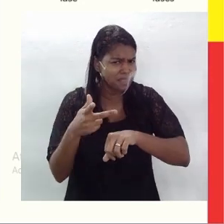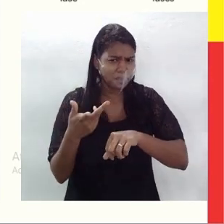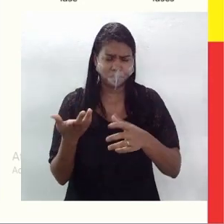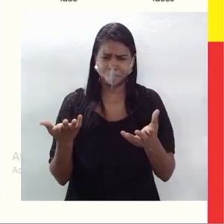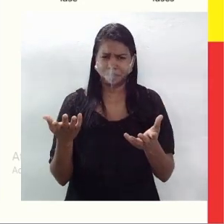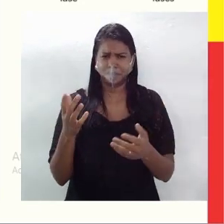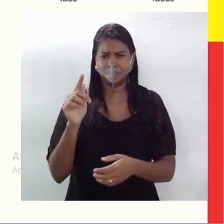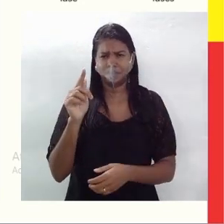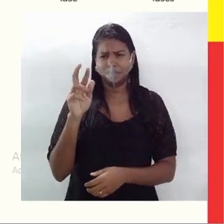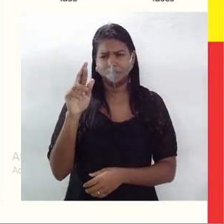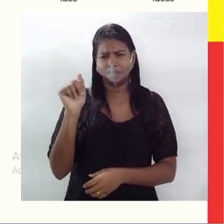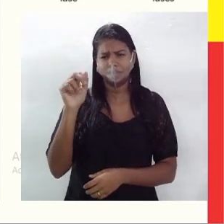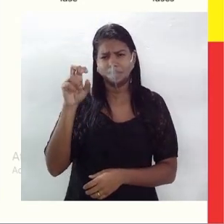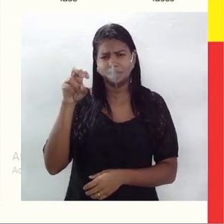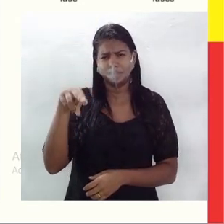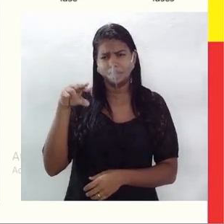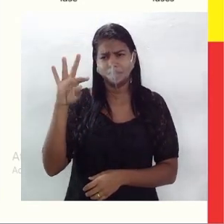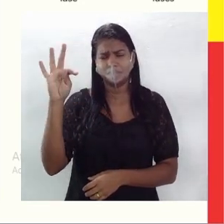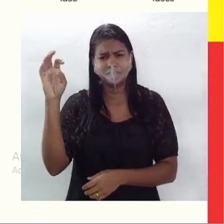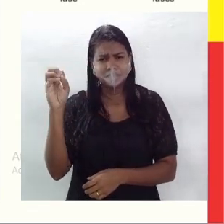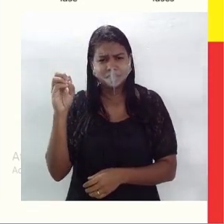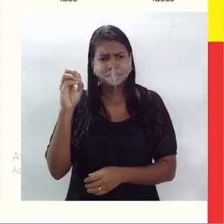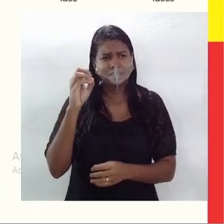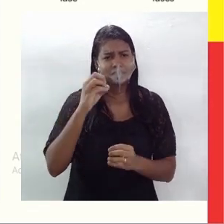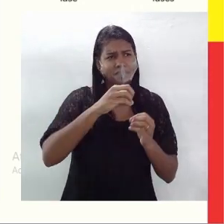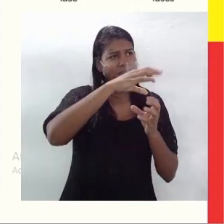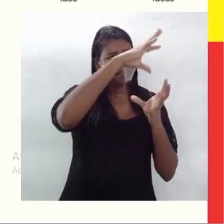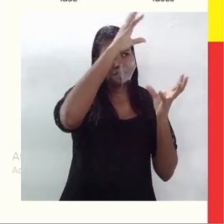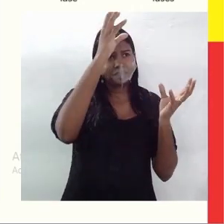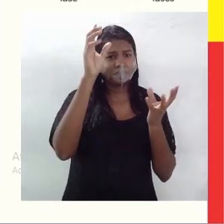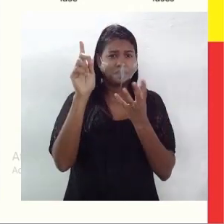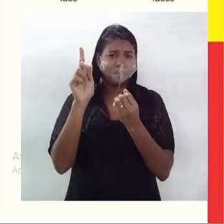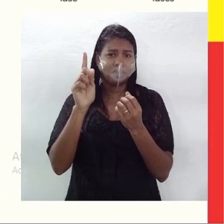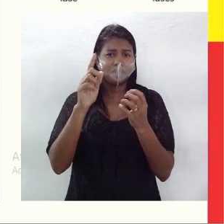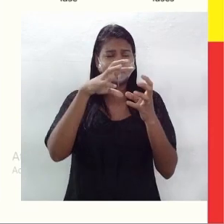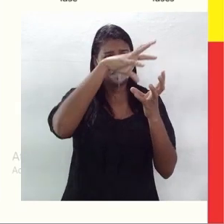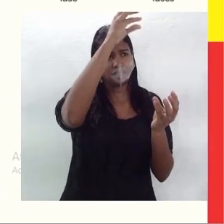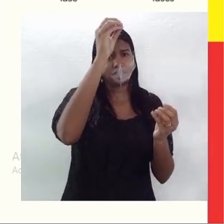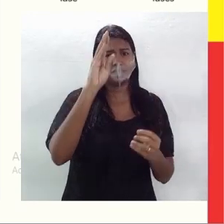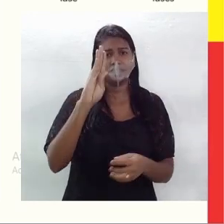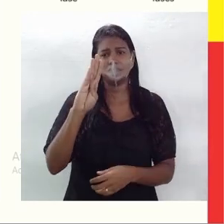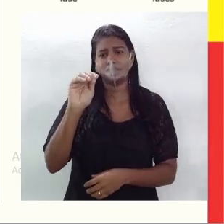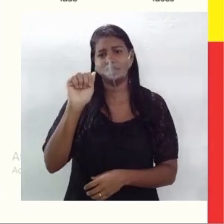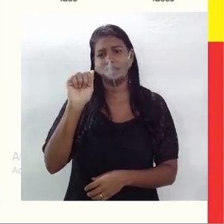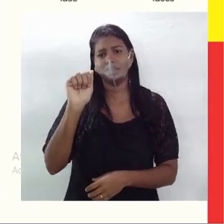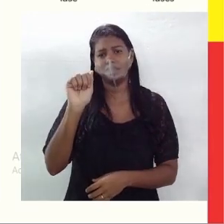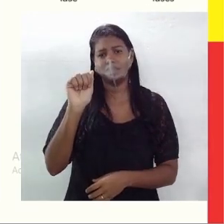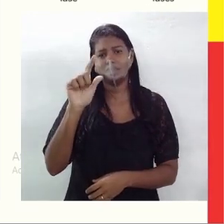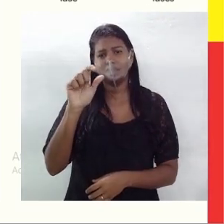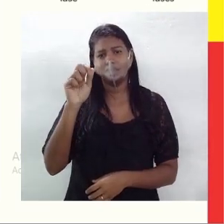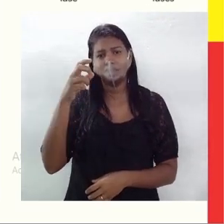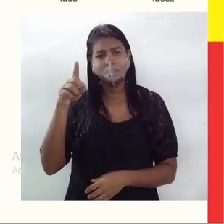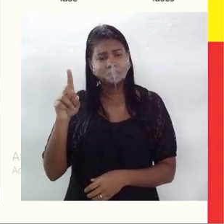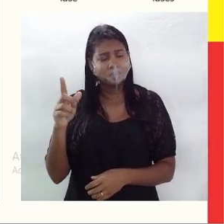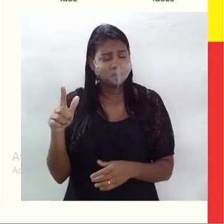granito, né? Ali e o ar contido no balão, tem duas misturas que não vão